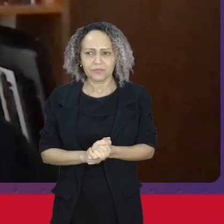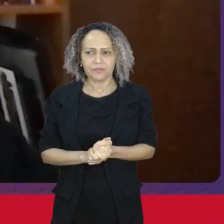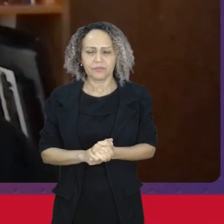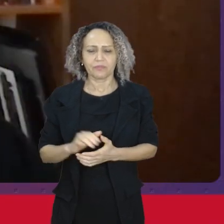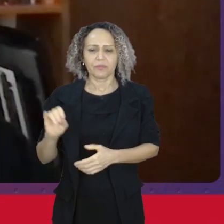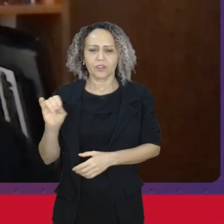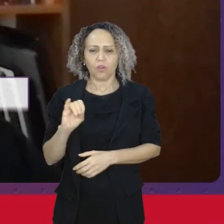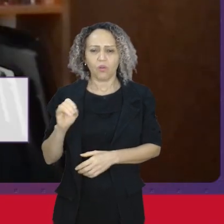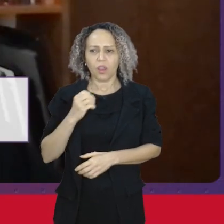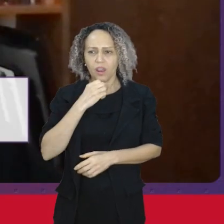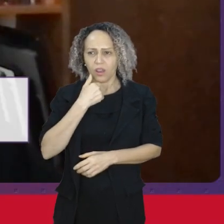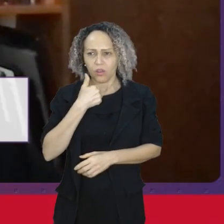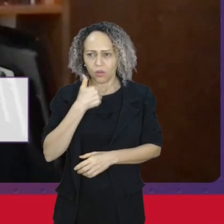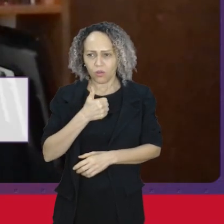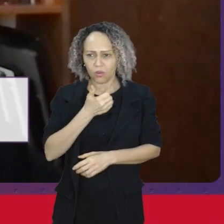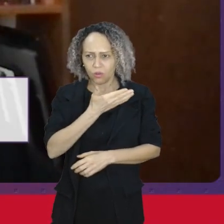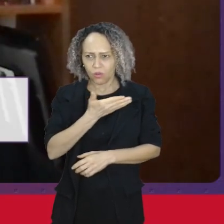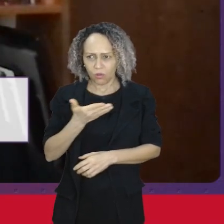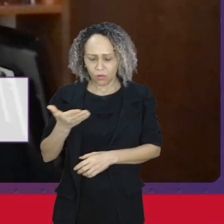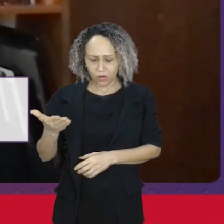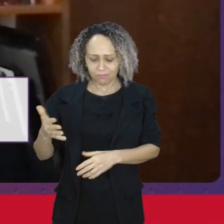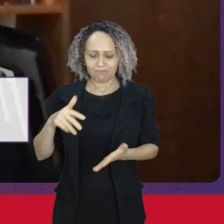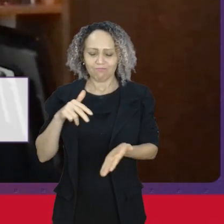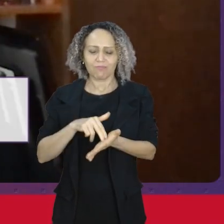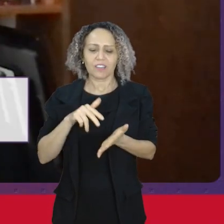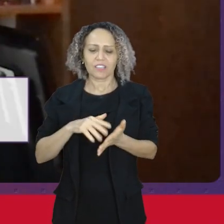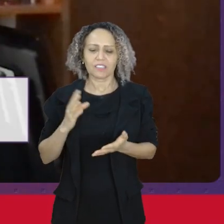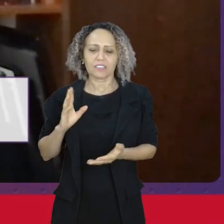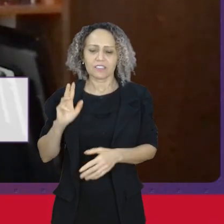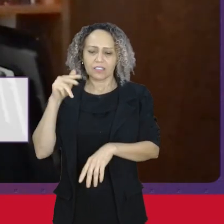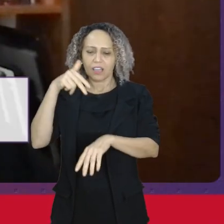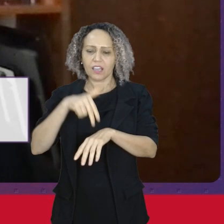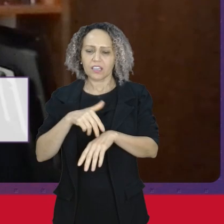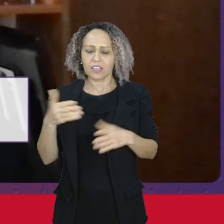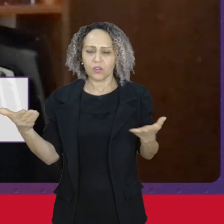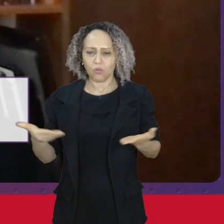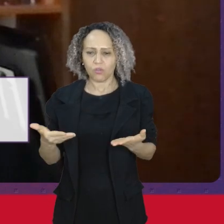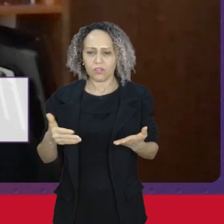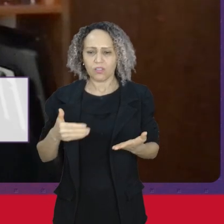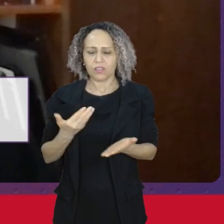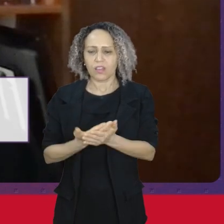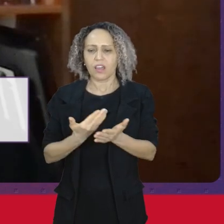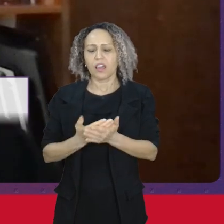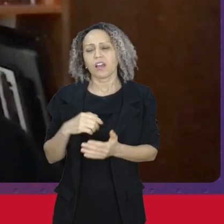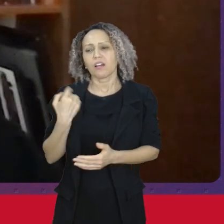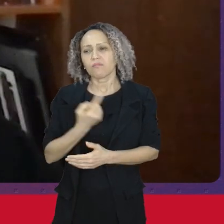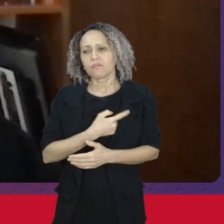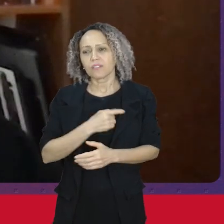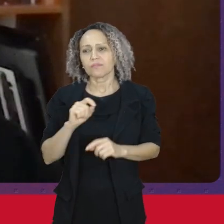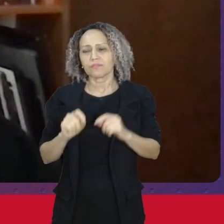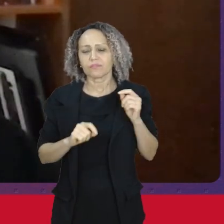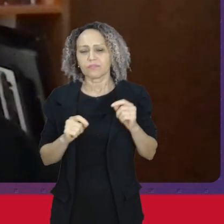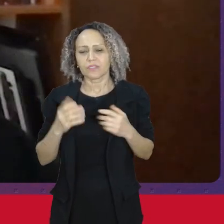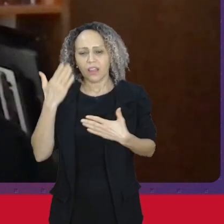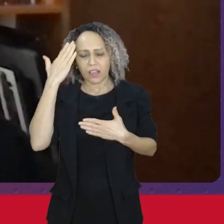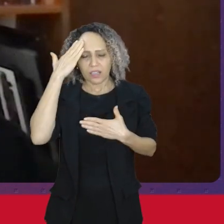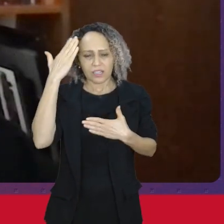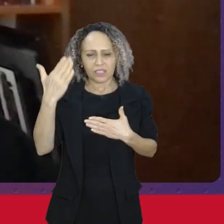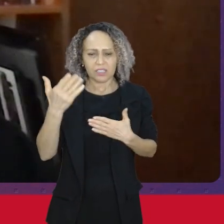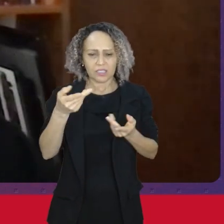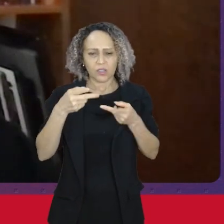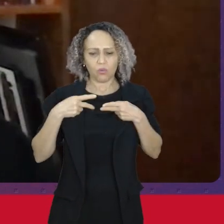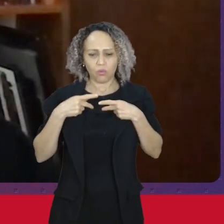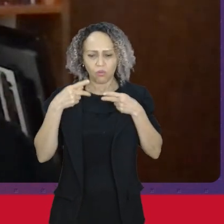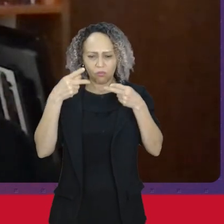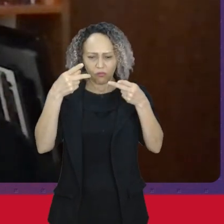Olá a todas, uma alegria estar aqui para essa nossa aula. agradecer o